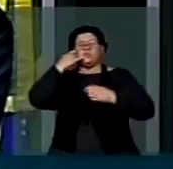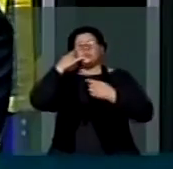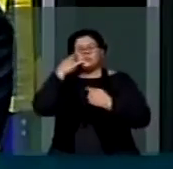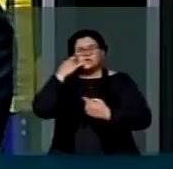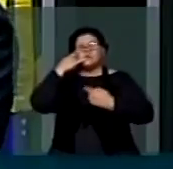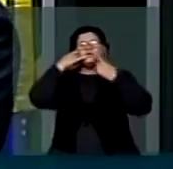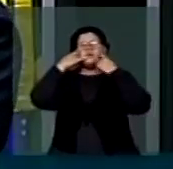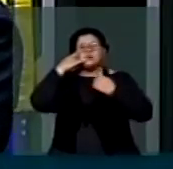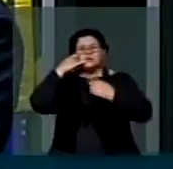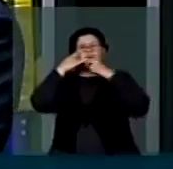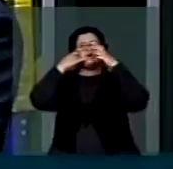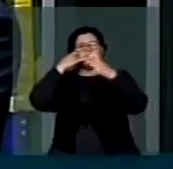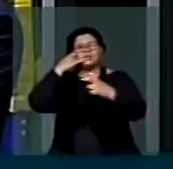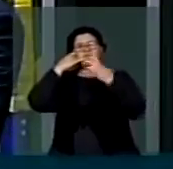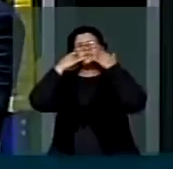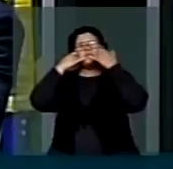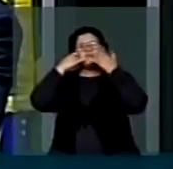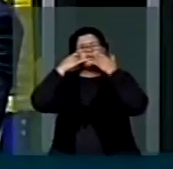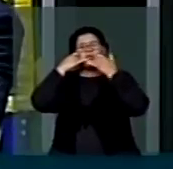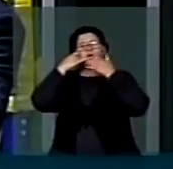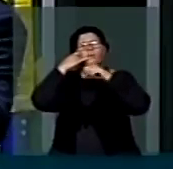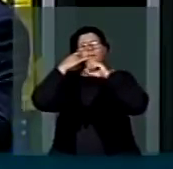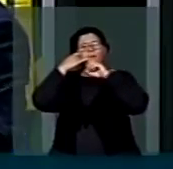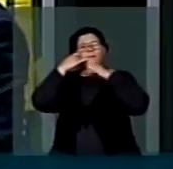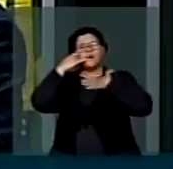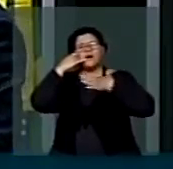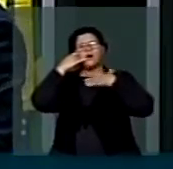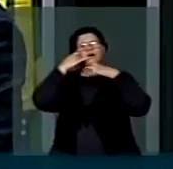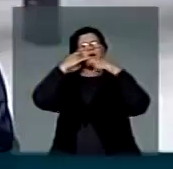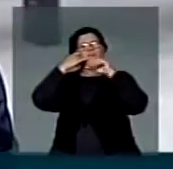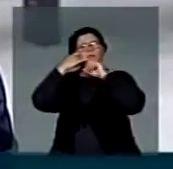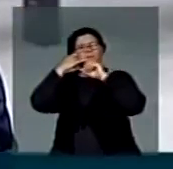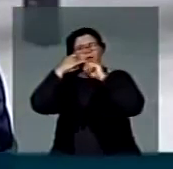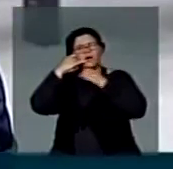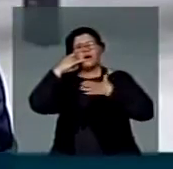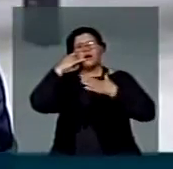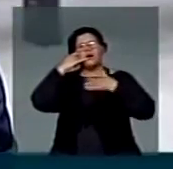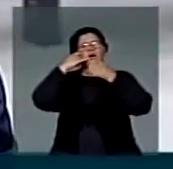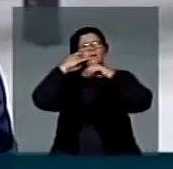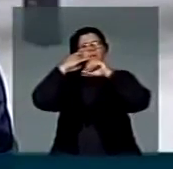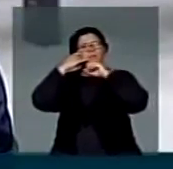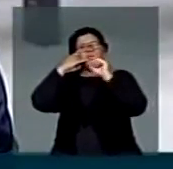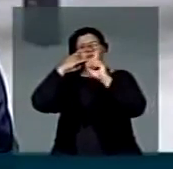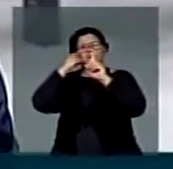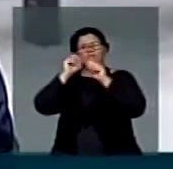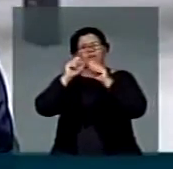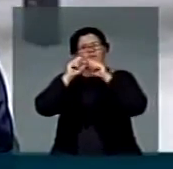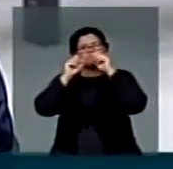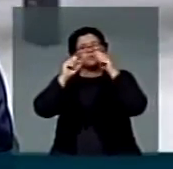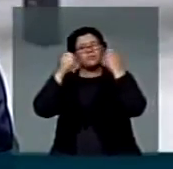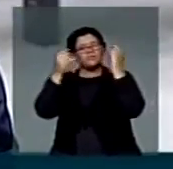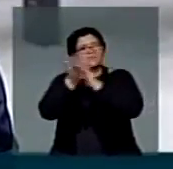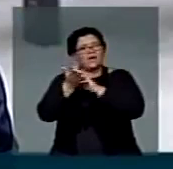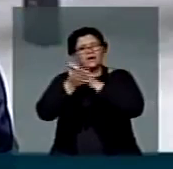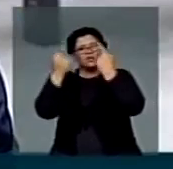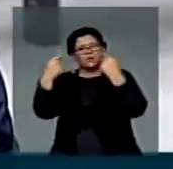soluçava e gritava no telefone: minha mamã, não façam mal à minha mãe,